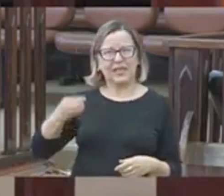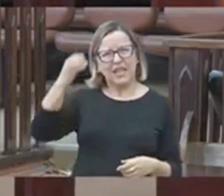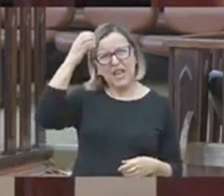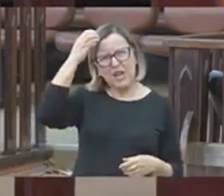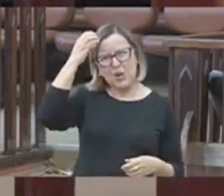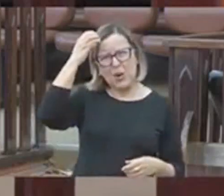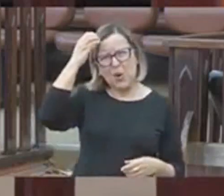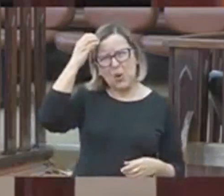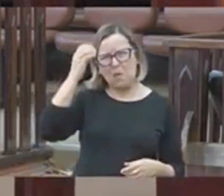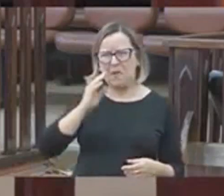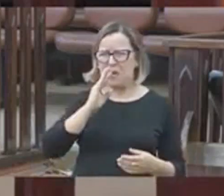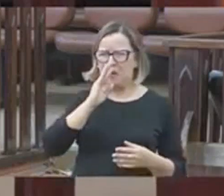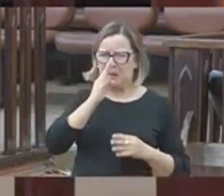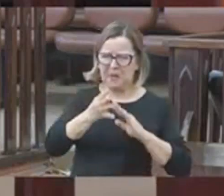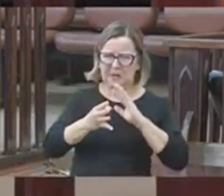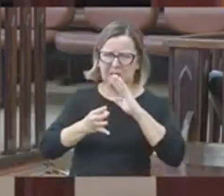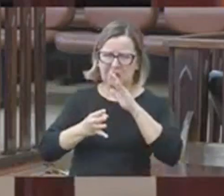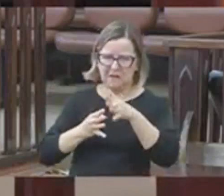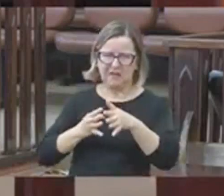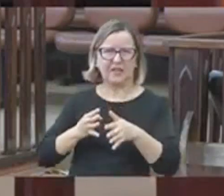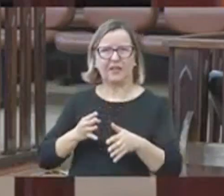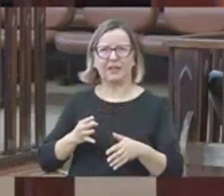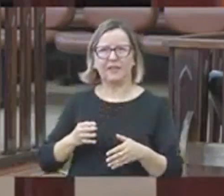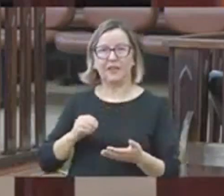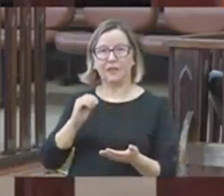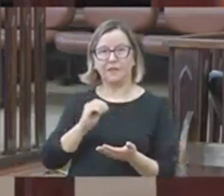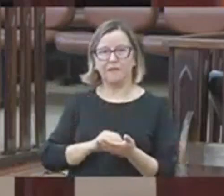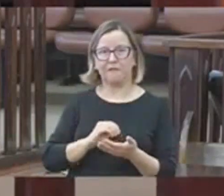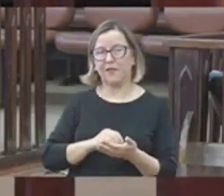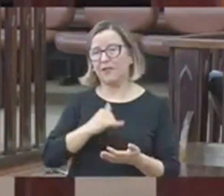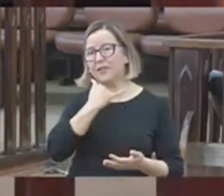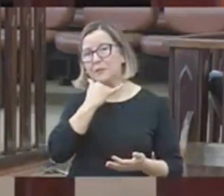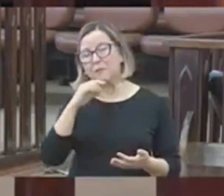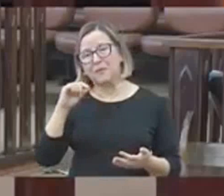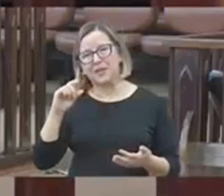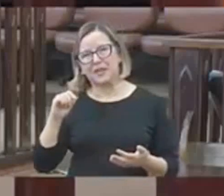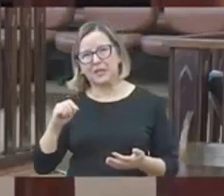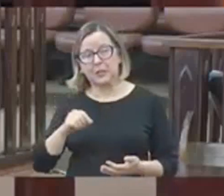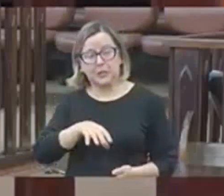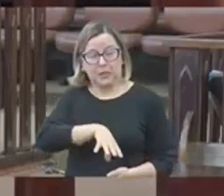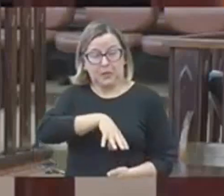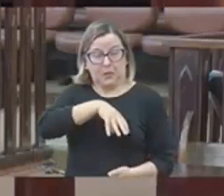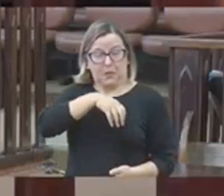acusações, ressentimentos, falta de perdão, ódio,